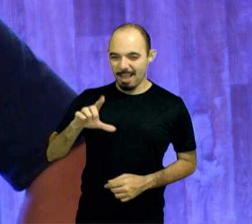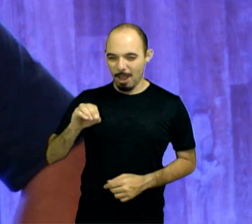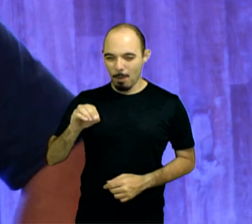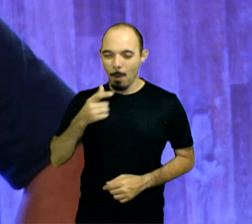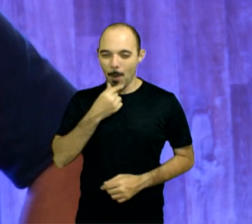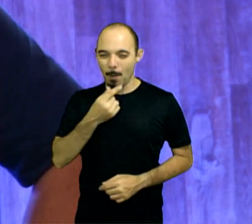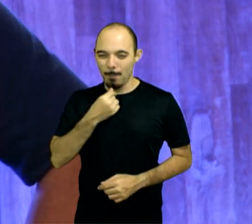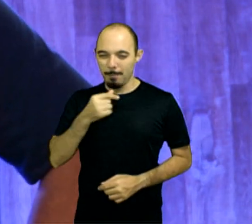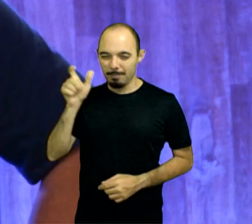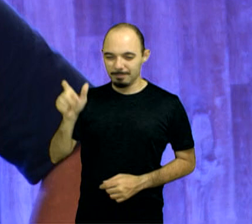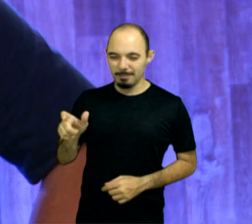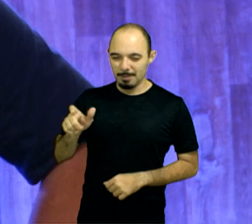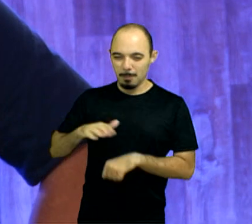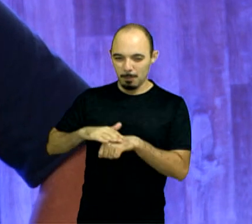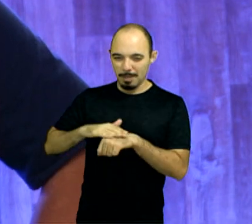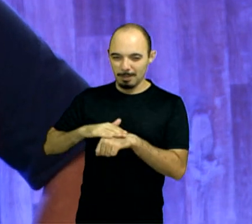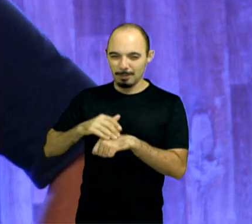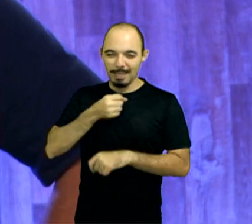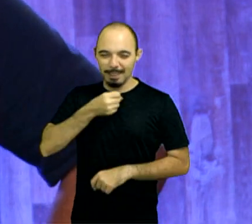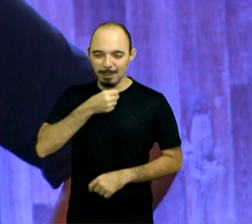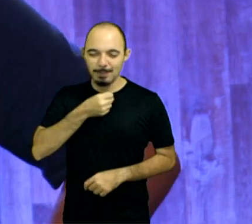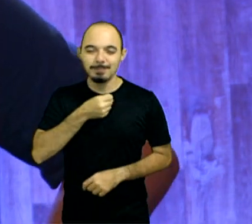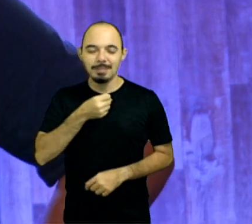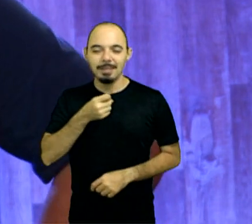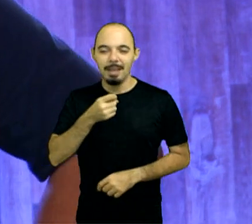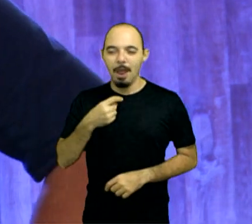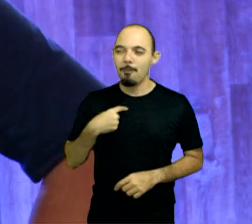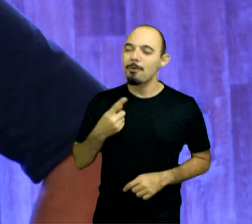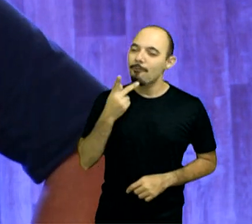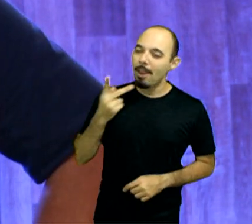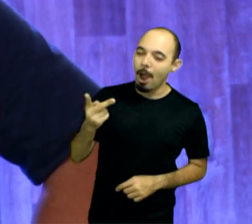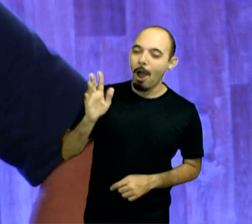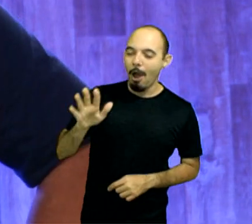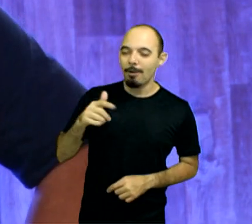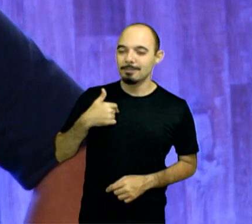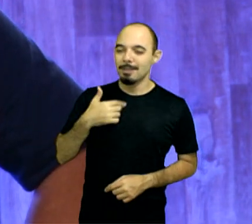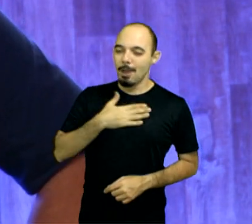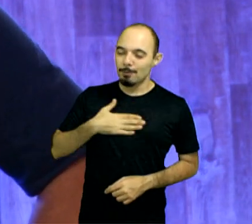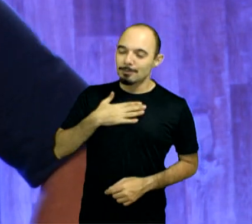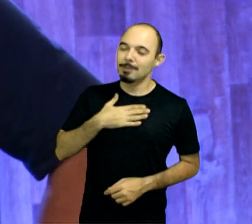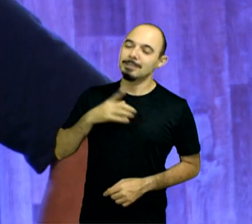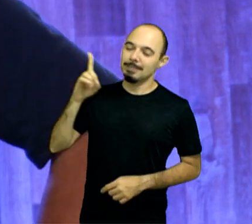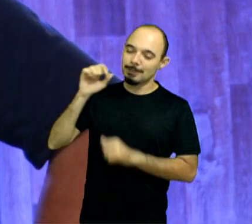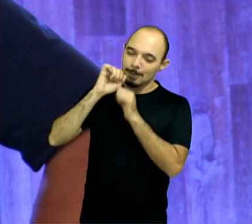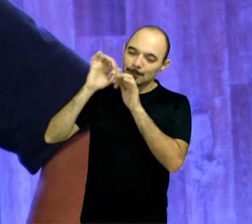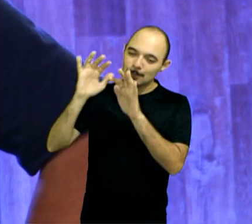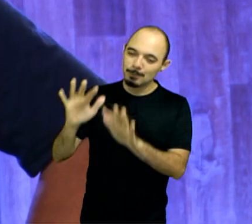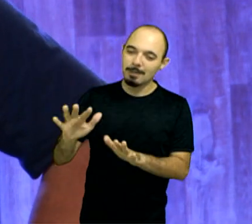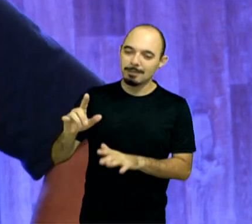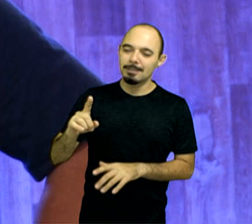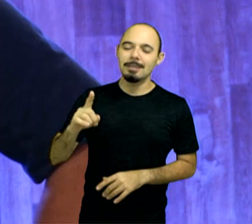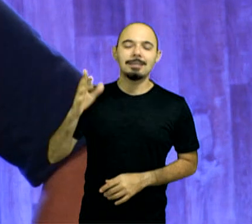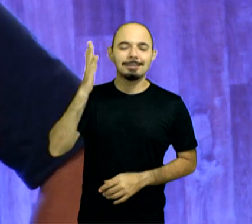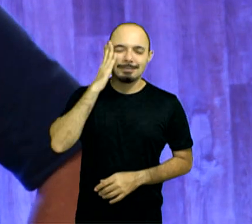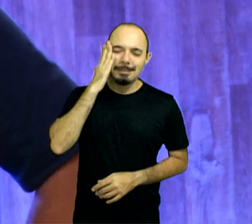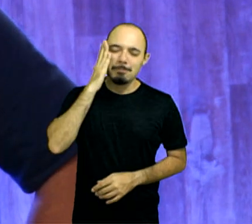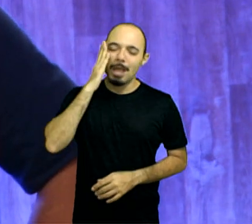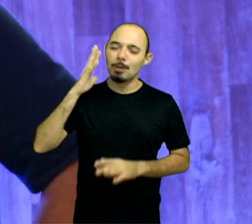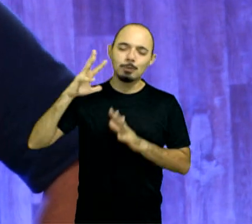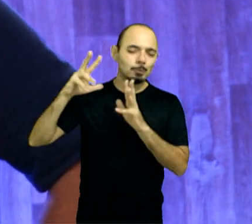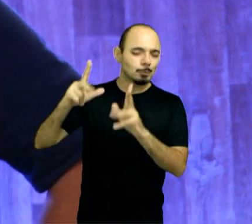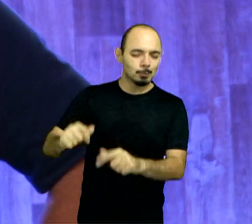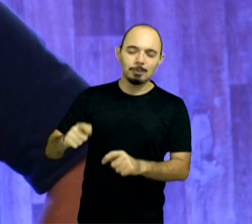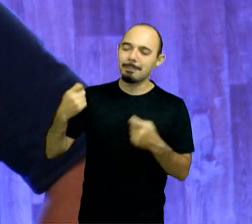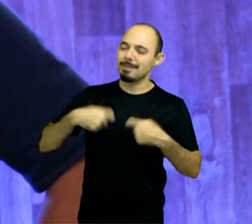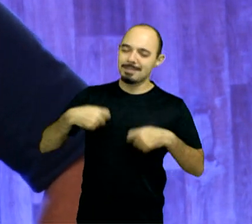né? E você se abdica do que você quer, né? Deus já sabia tudo o que eu queria. Então eu resolvi